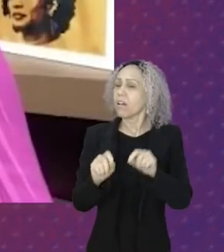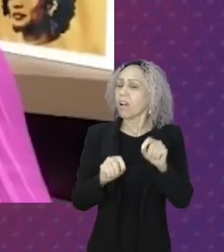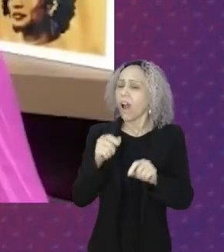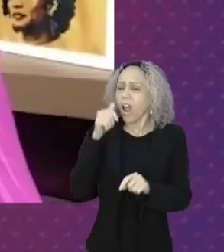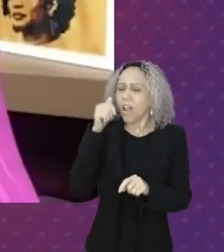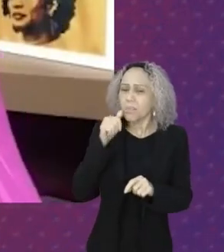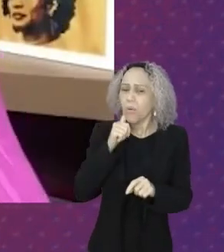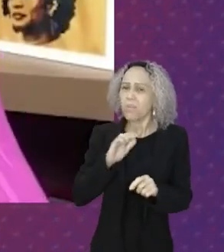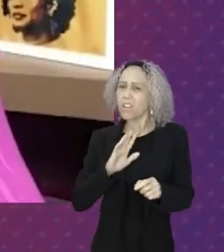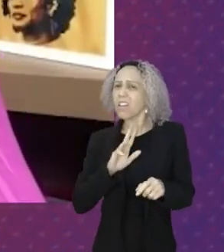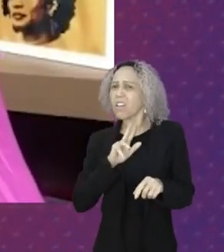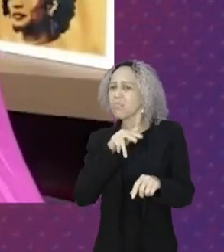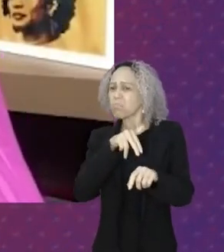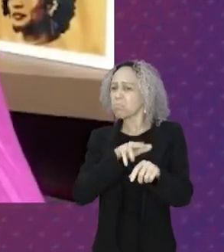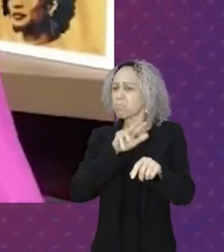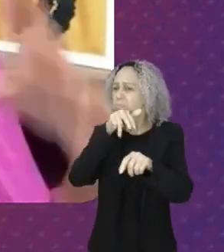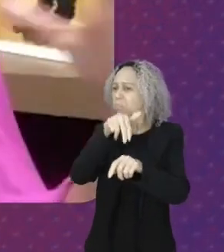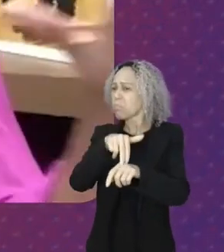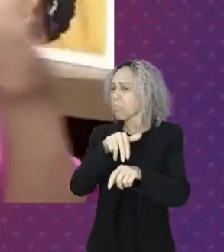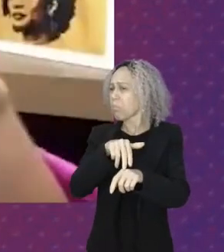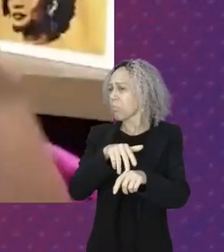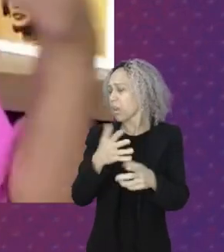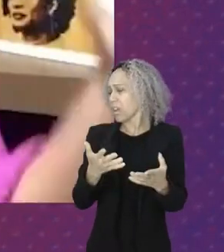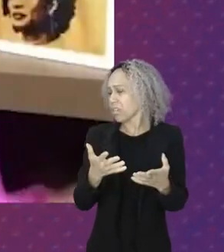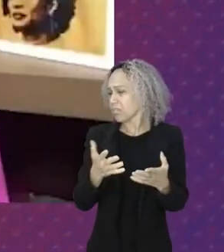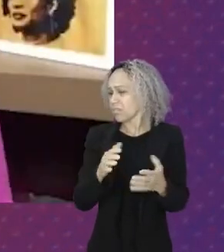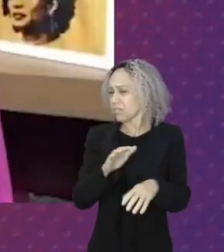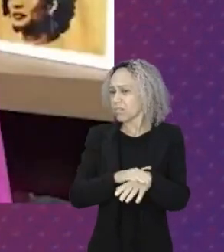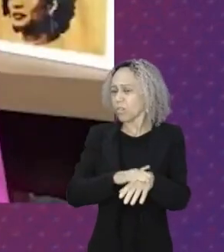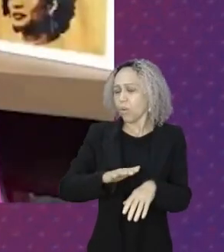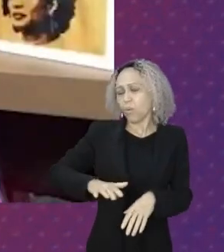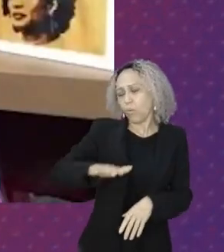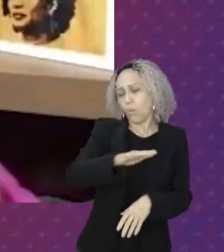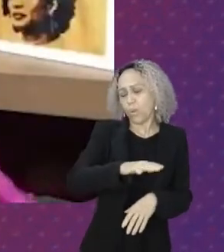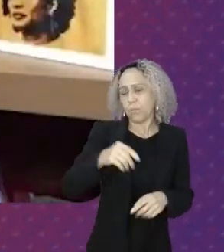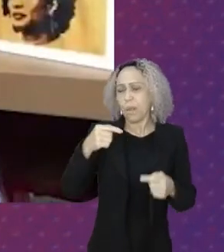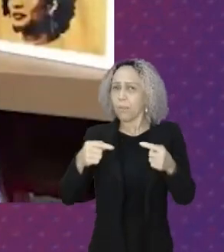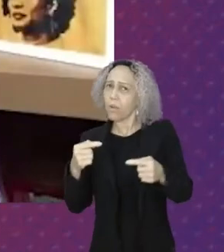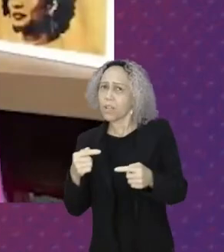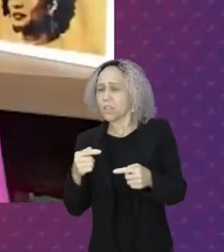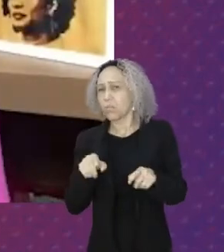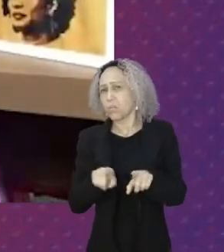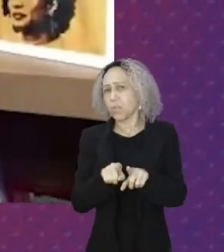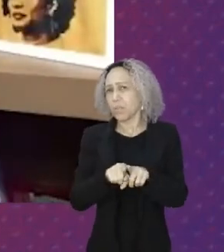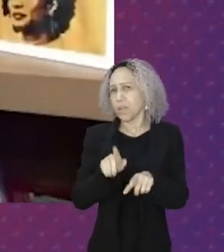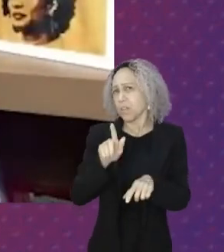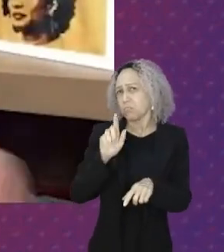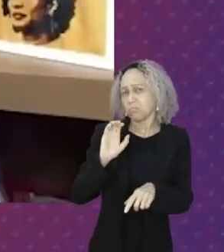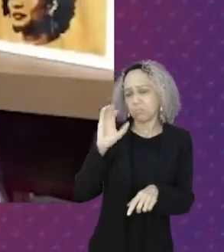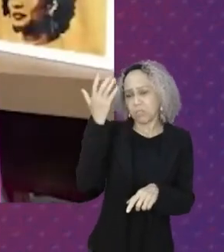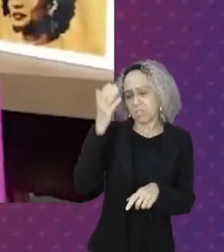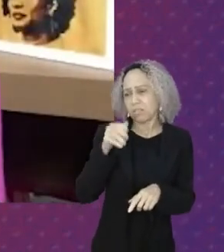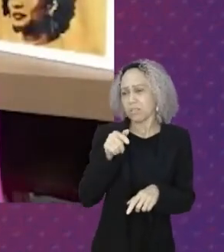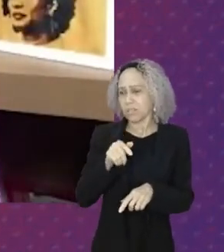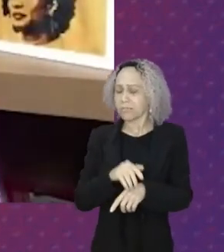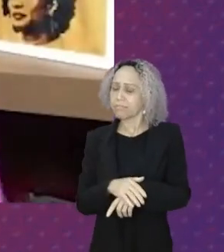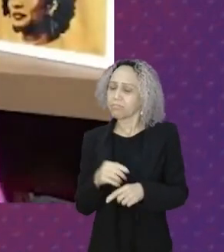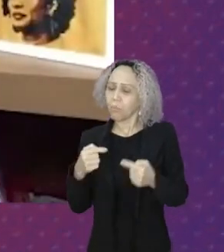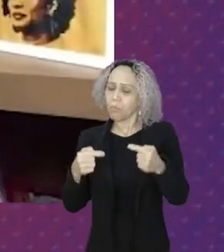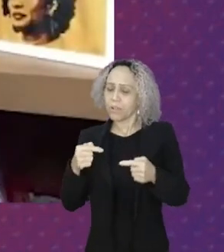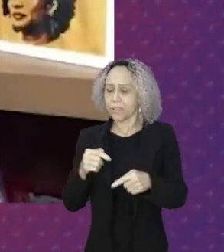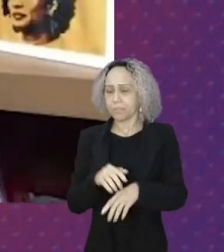ocuparem menos esses espaços de decisão. E aí, para trazer aqui para vocês um exemplo nítido disso que eu estou